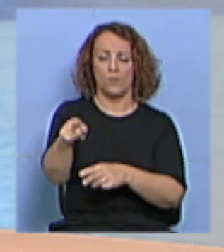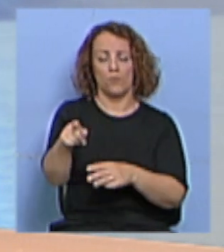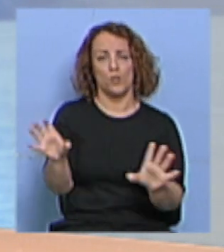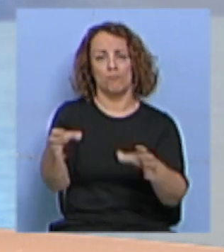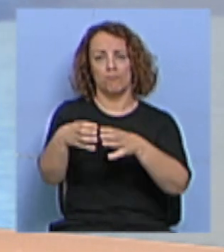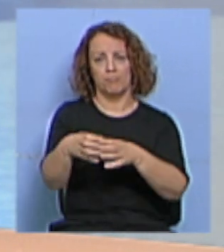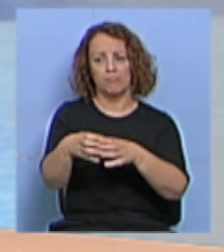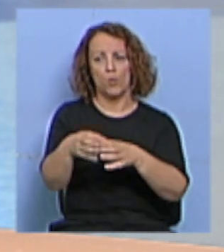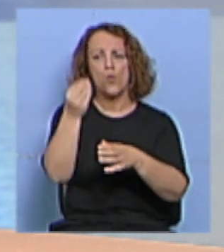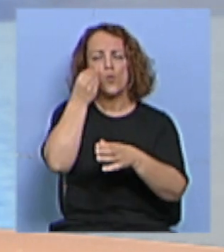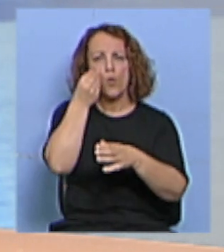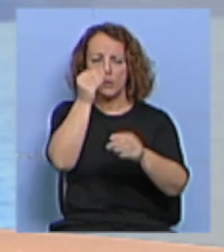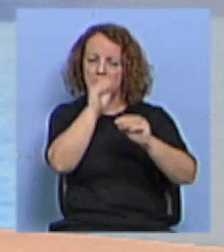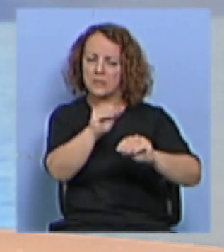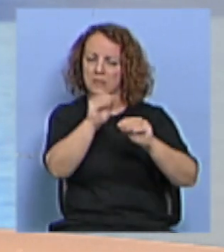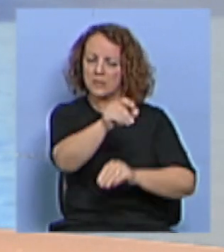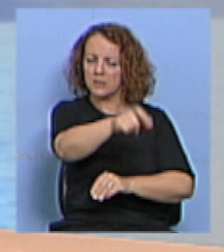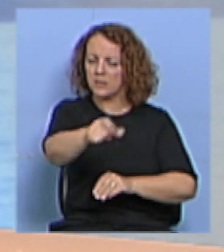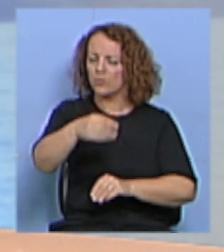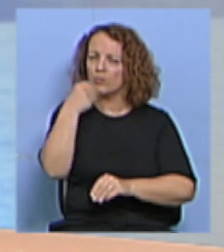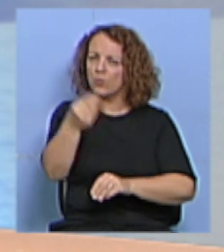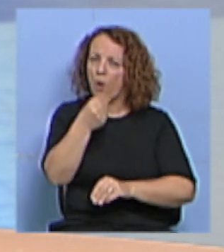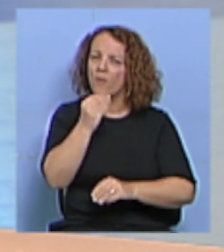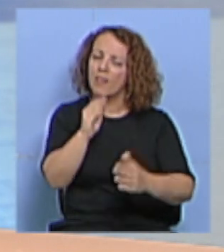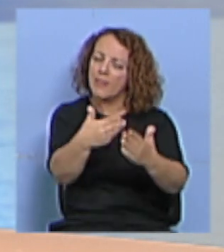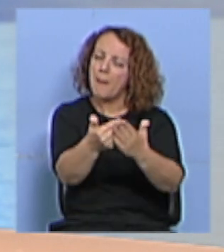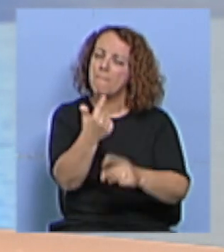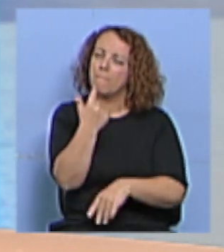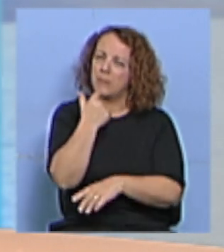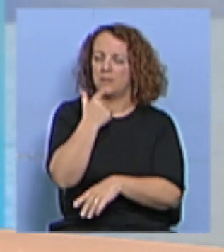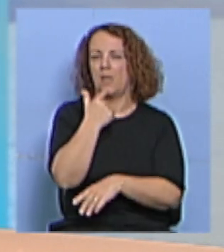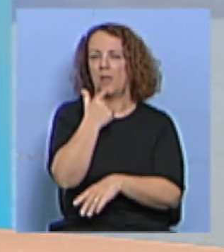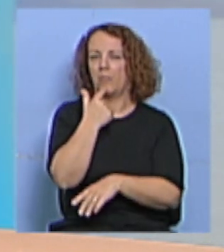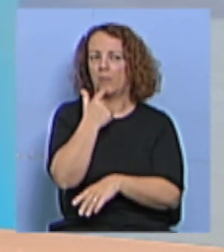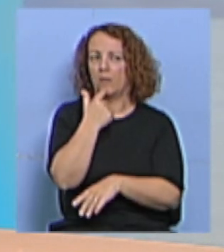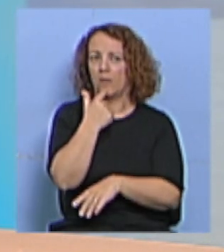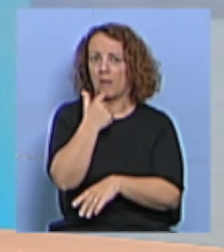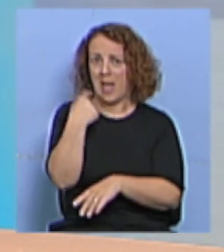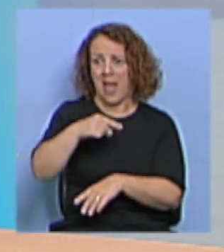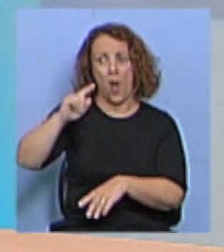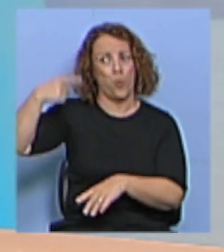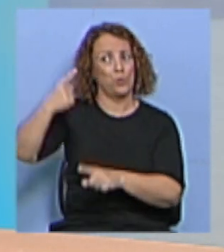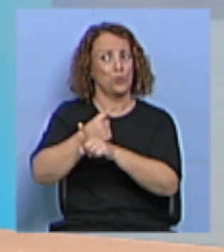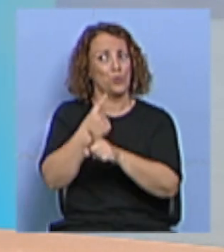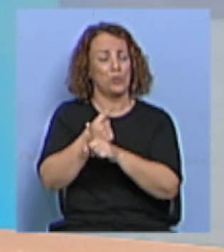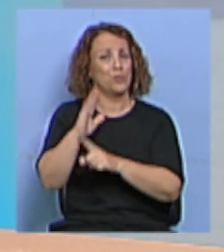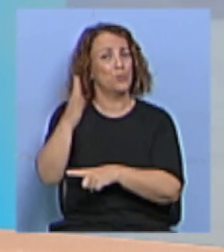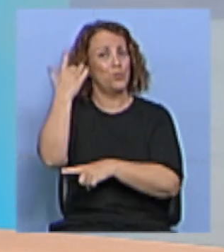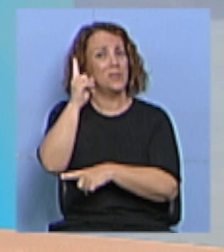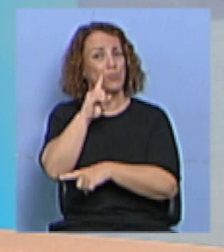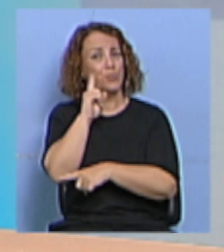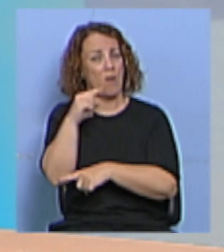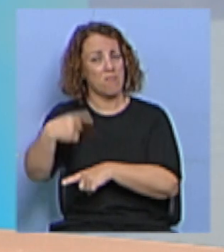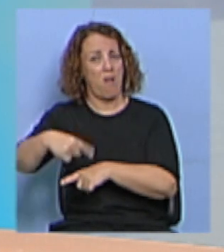Cooperação, trabalhar estes jovens e levá-los a perceber que há realidades mais importantes, não é? E que há aqui